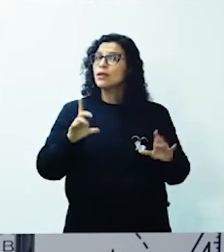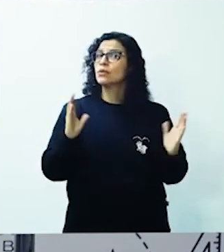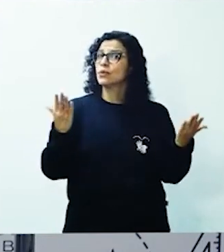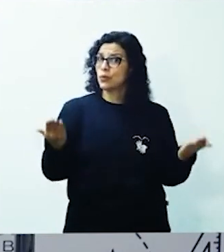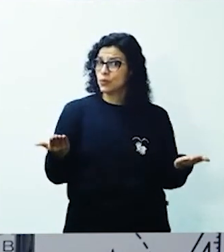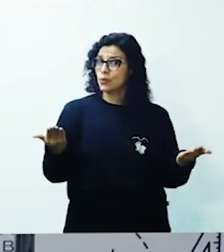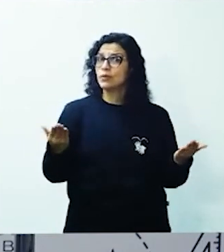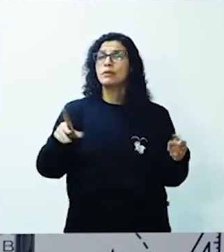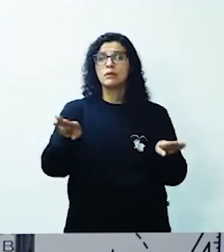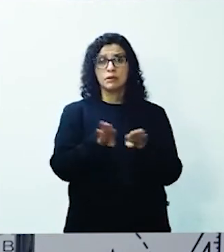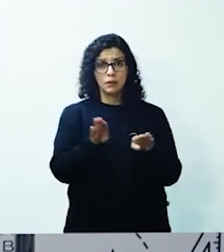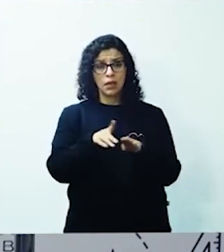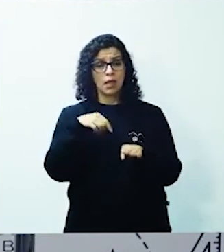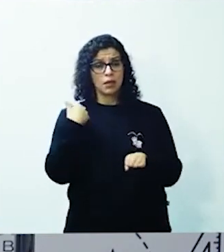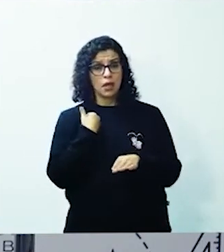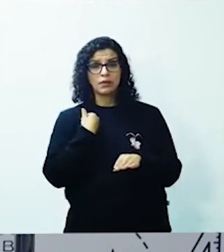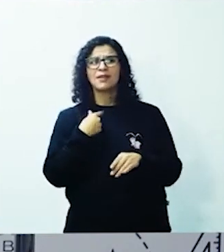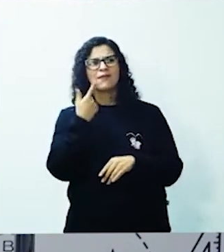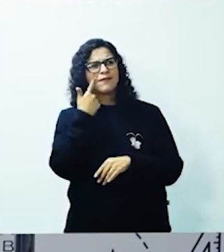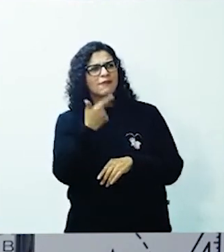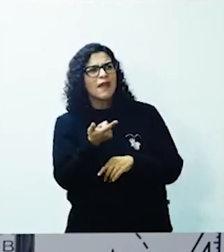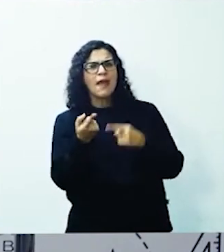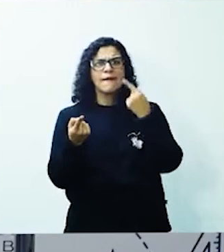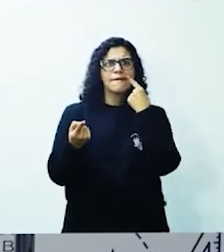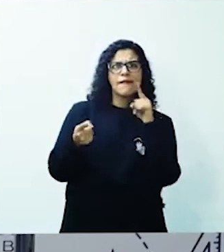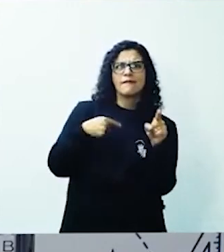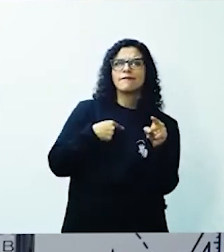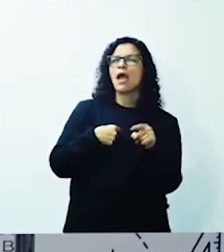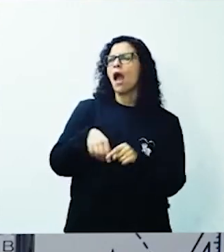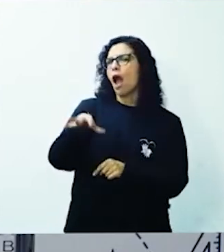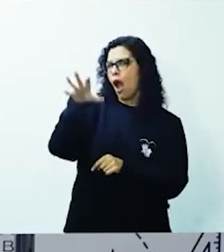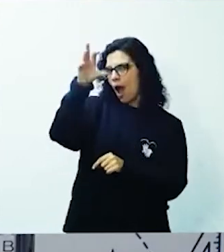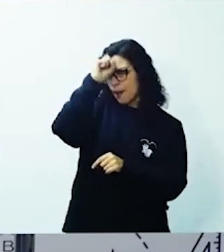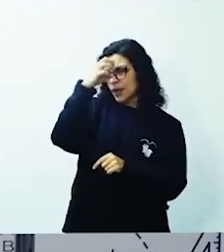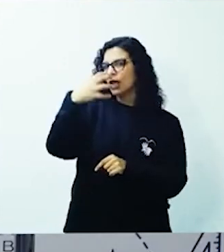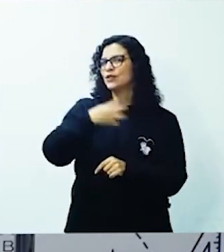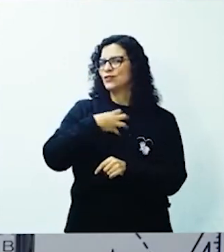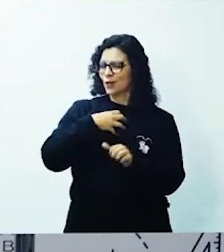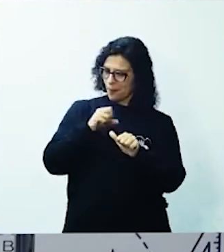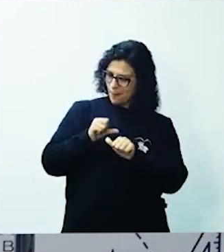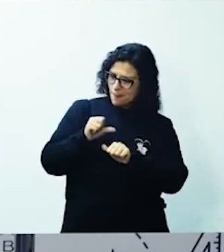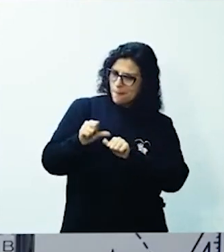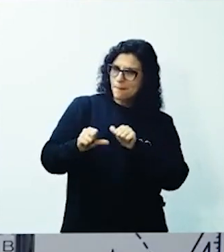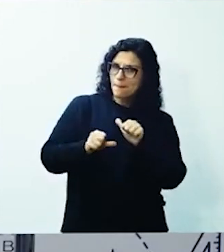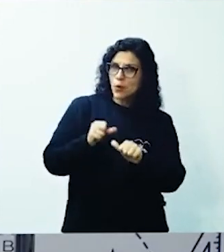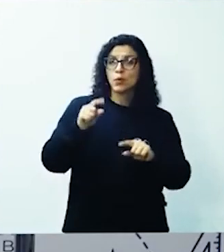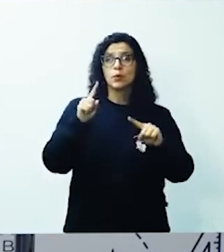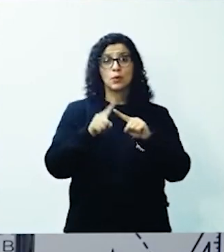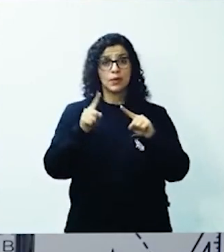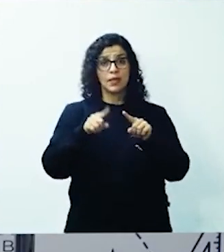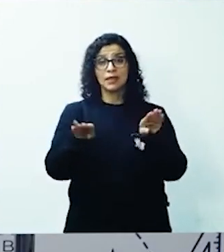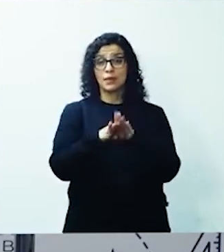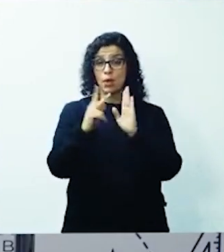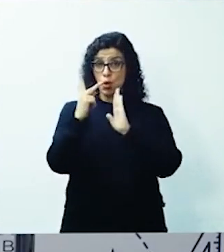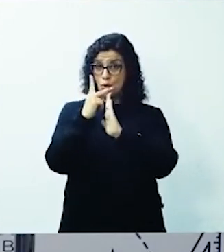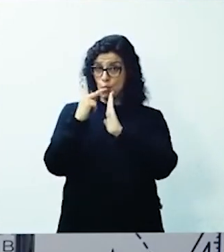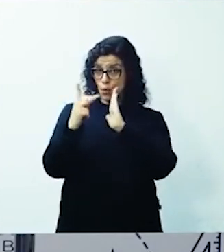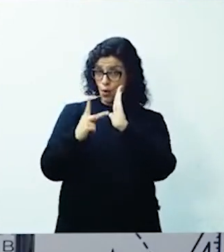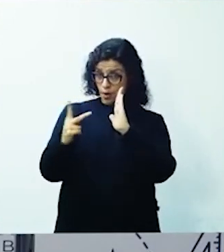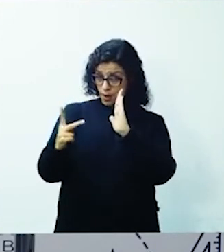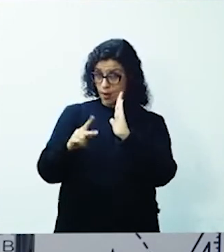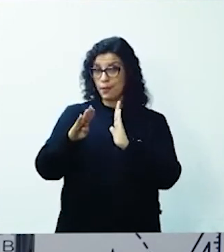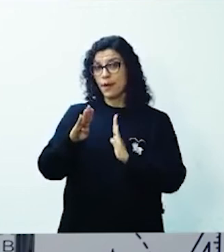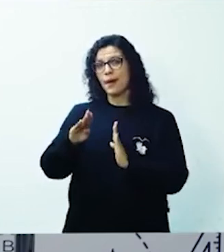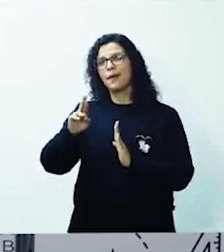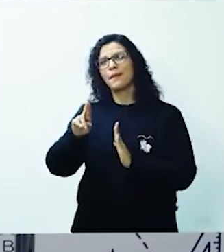né? Todo esse sofrimento a gente aprende muita coisa com isso. Por quê? Porque segundo o nosso poeta